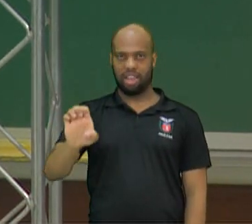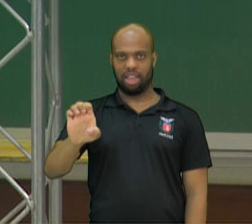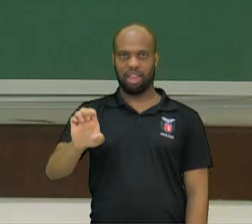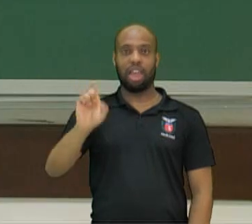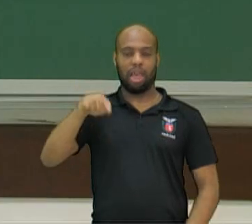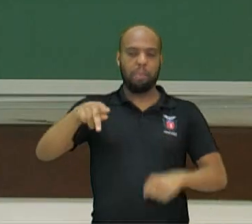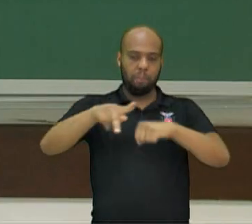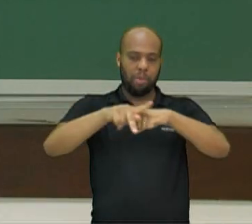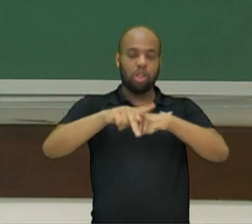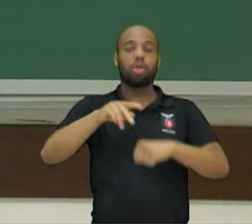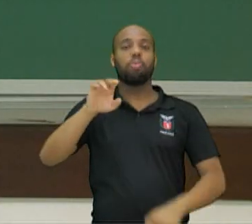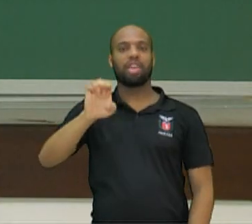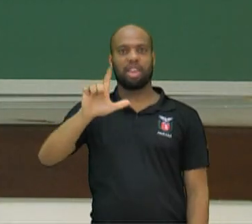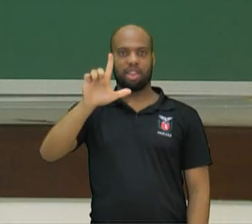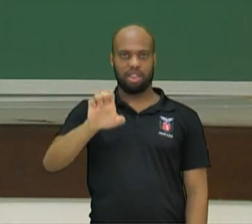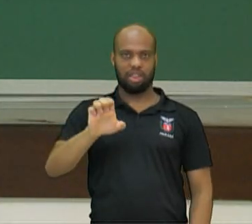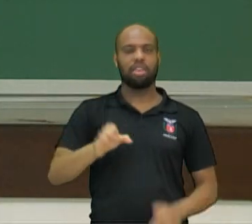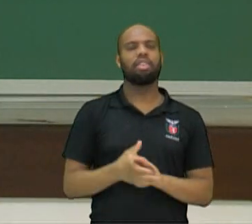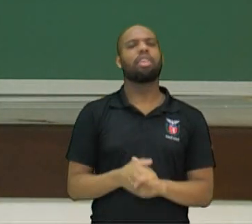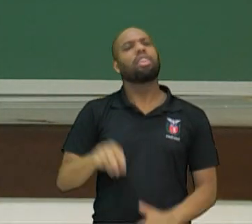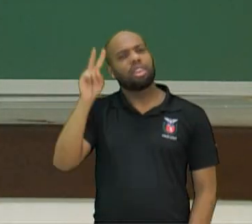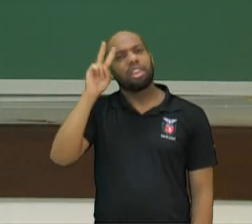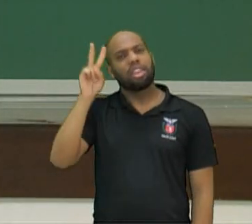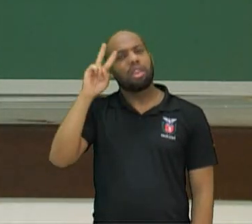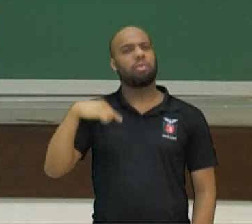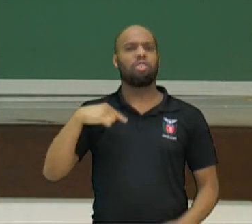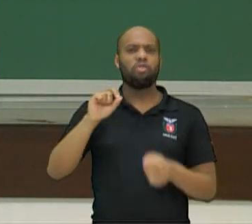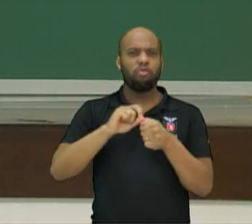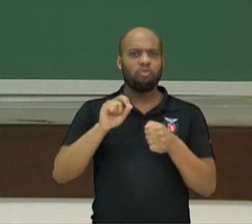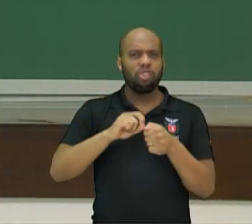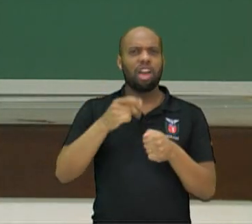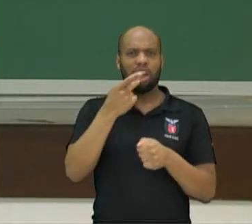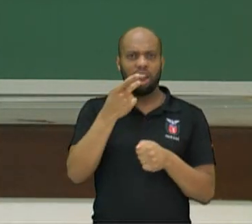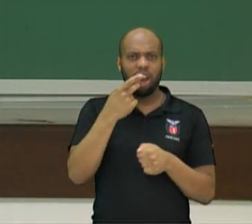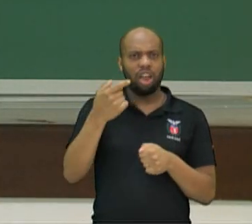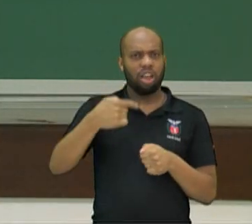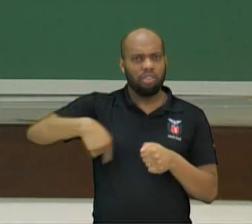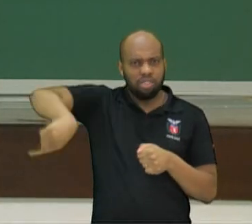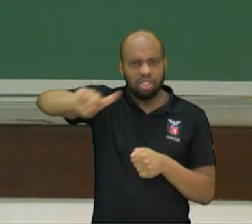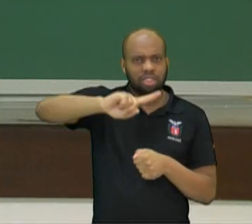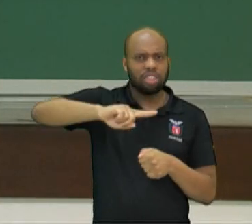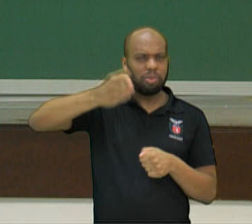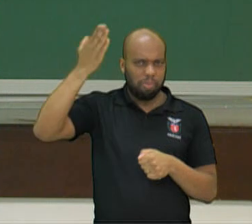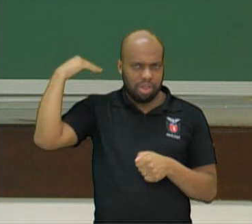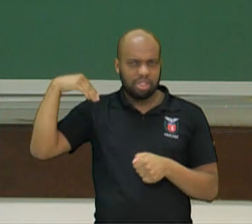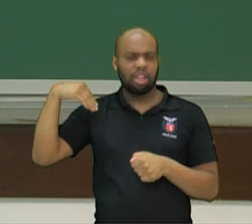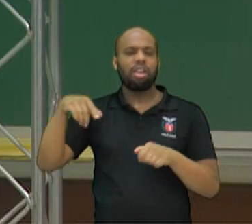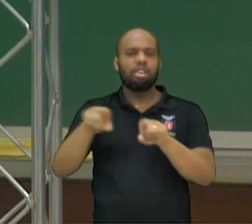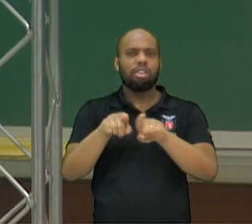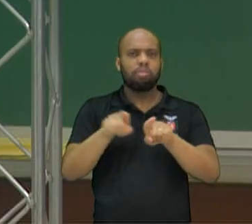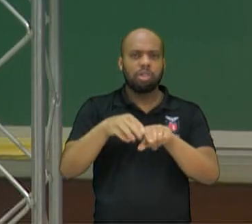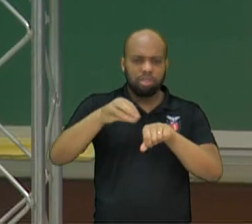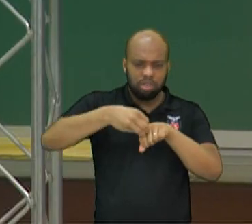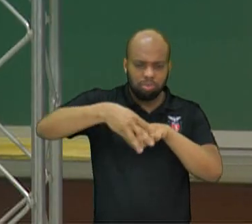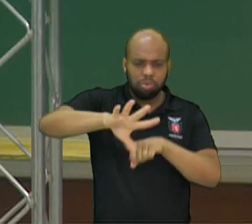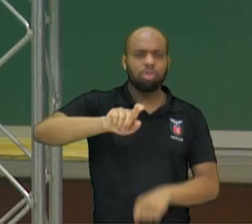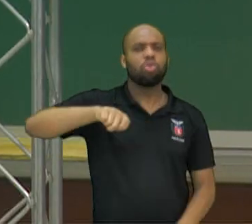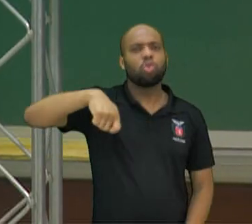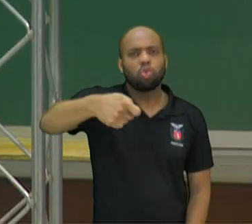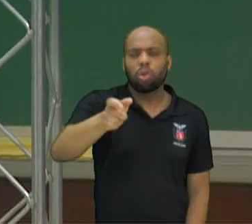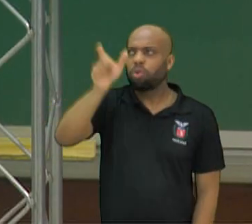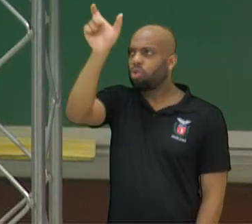Vamos para, lembra que eu tinha falado para vocês na aula anterior sobre